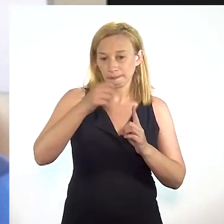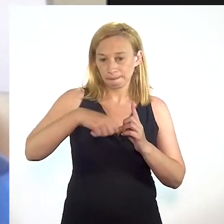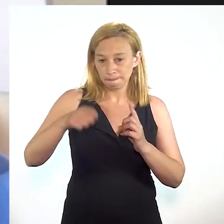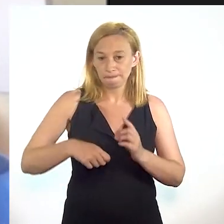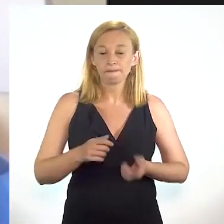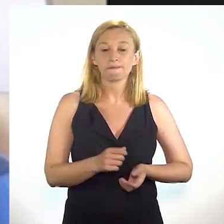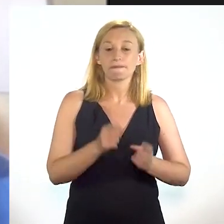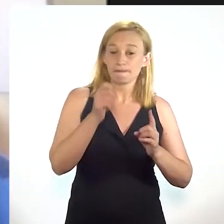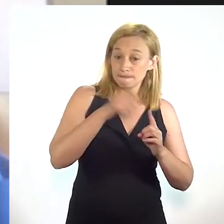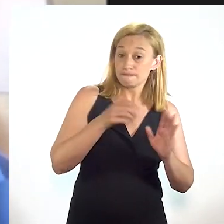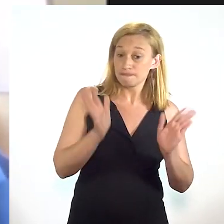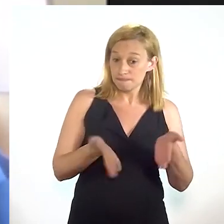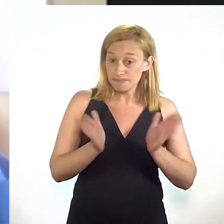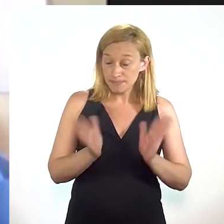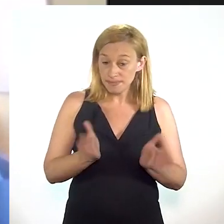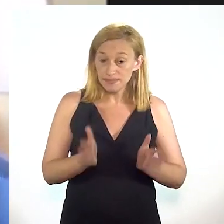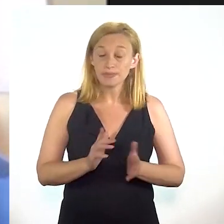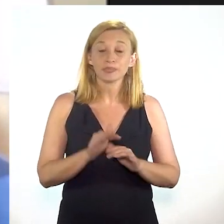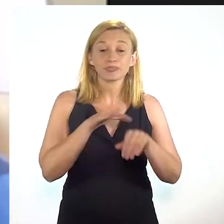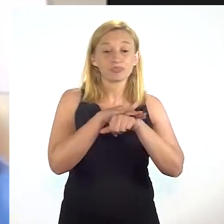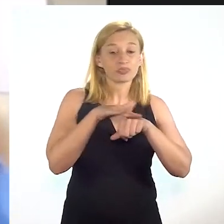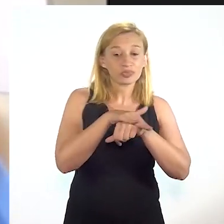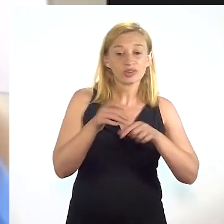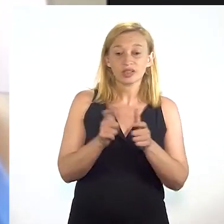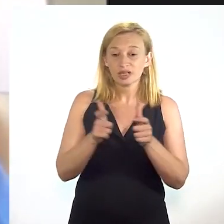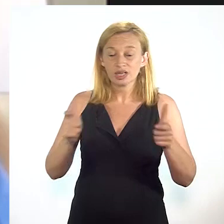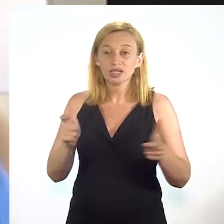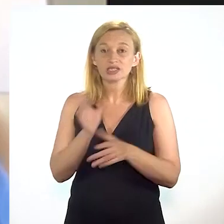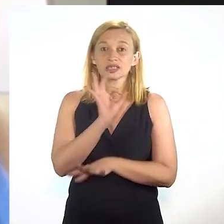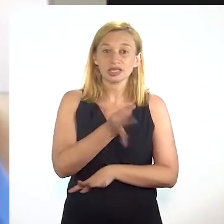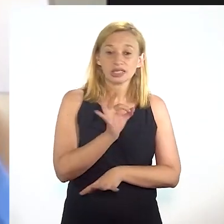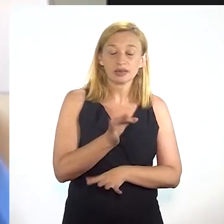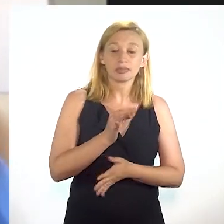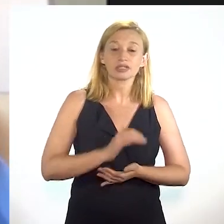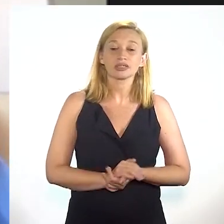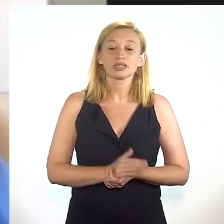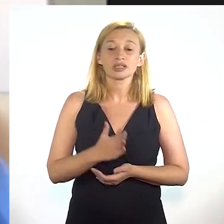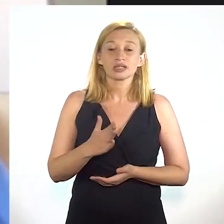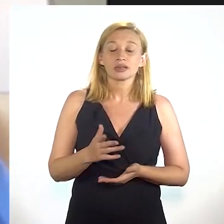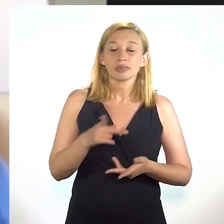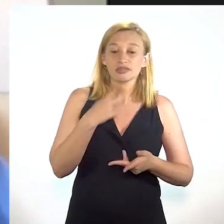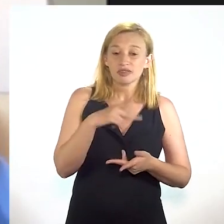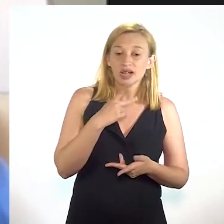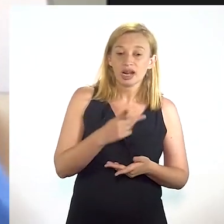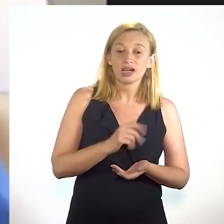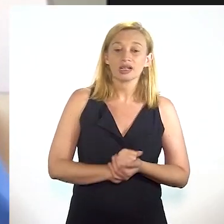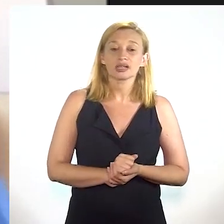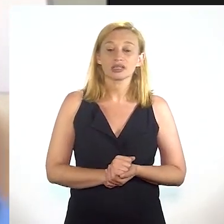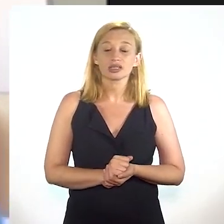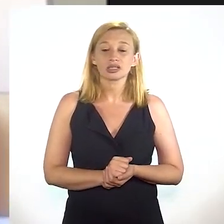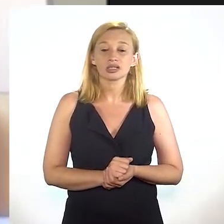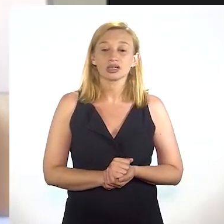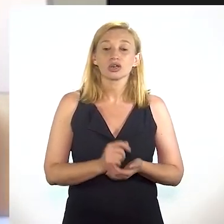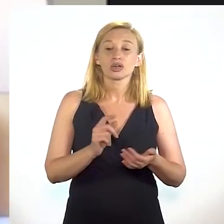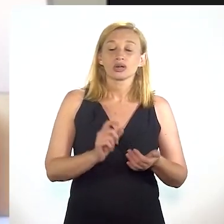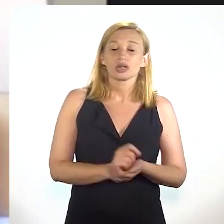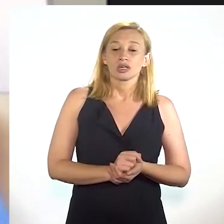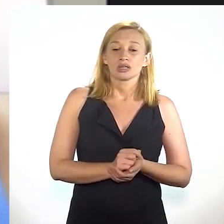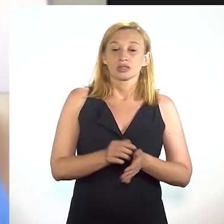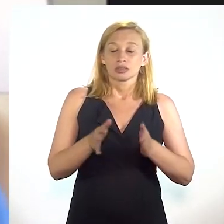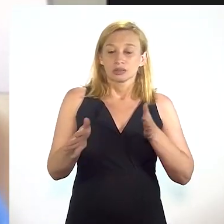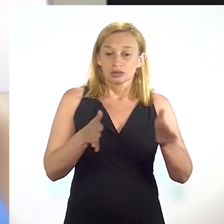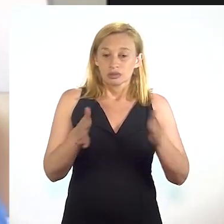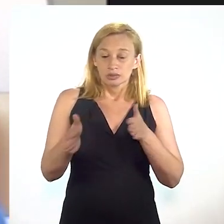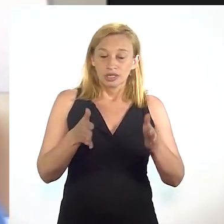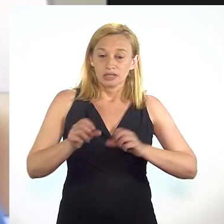e esse mês nós estamos com a roda de conversa justamente para mitigar, né, os efeitos da Covid